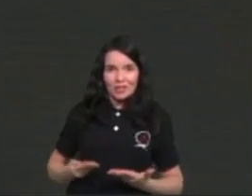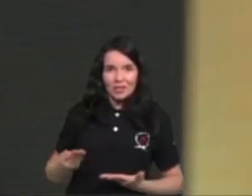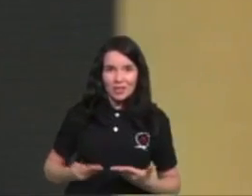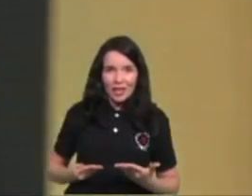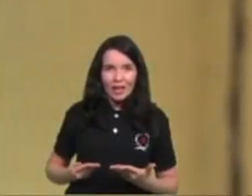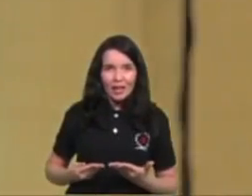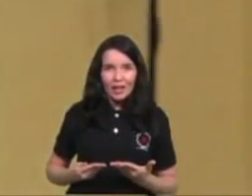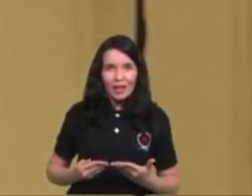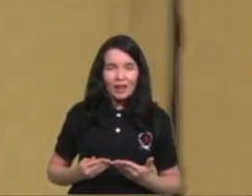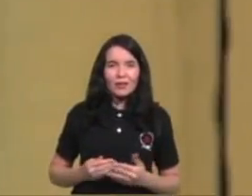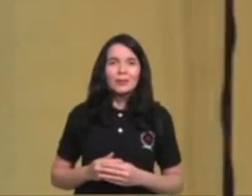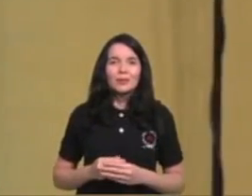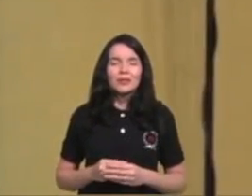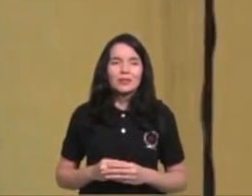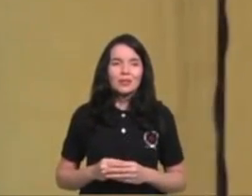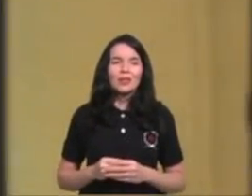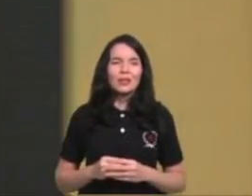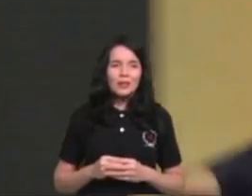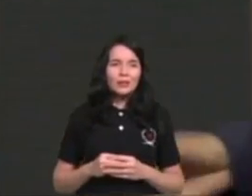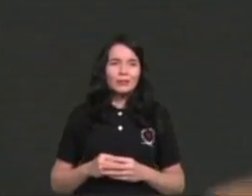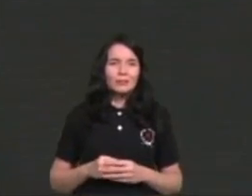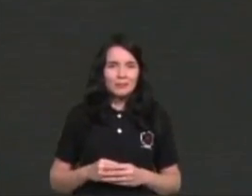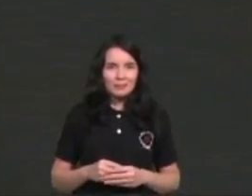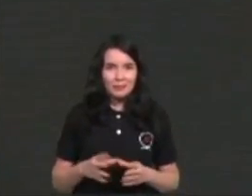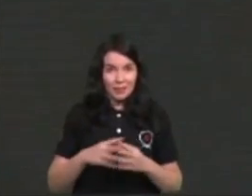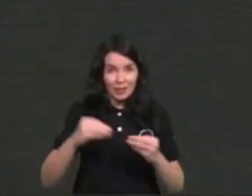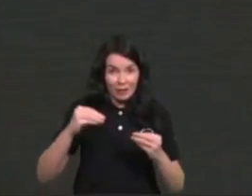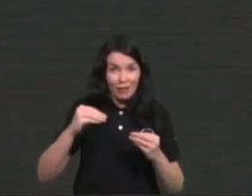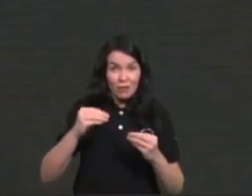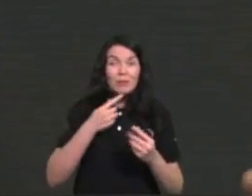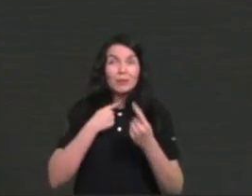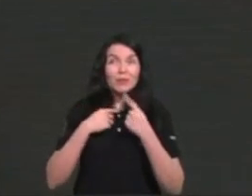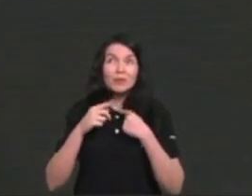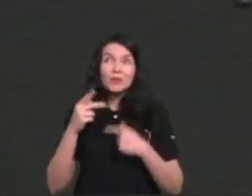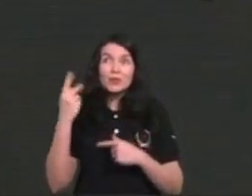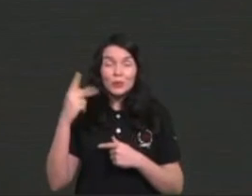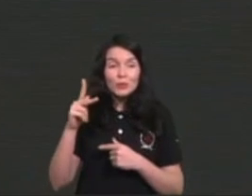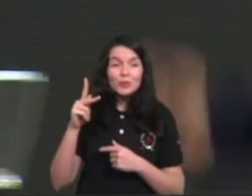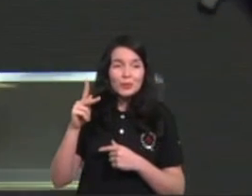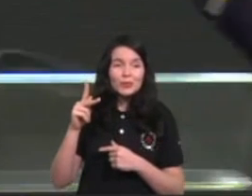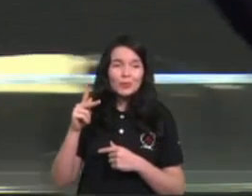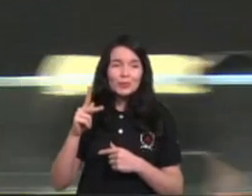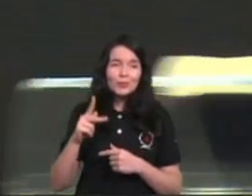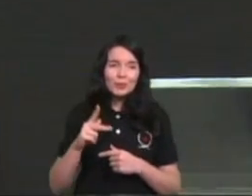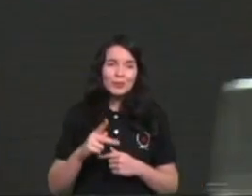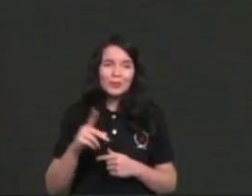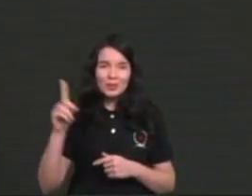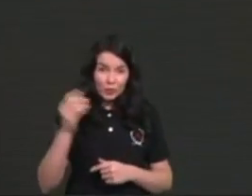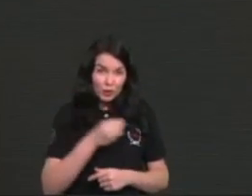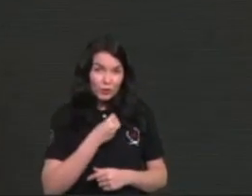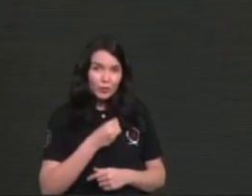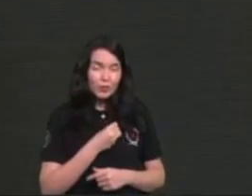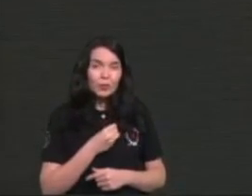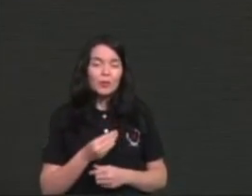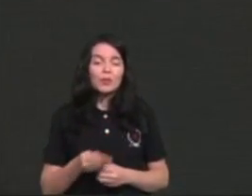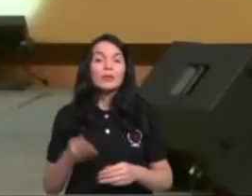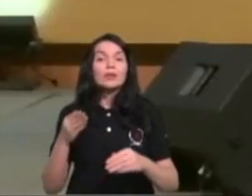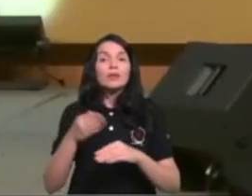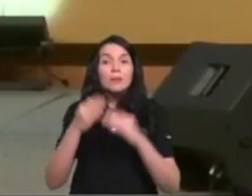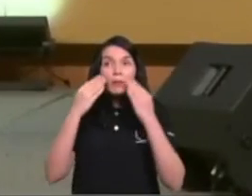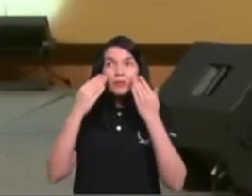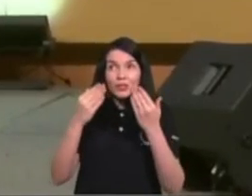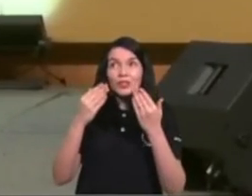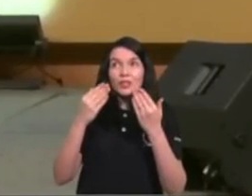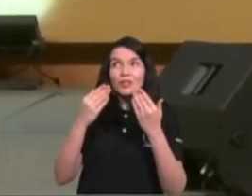correntes das águas a minh'alma suspira por ti oh Deus a minha alma tem sede de Deus do Deus vivo quando entrarei e me